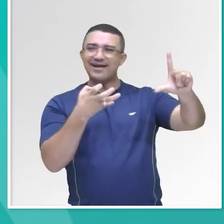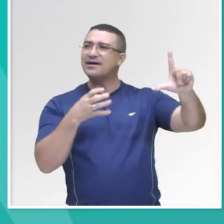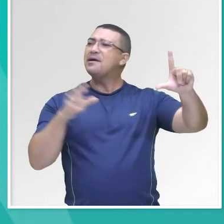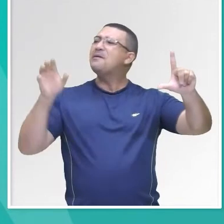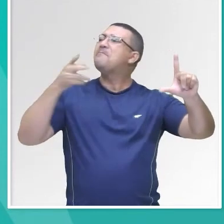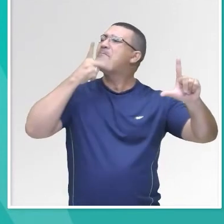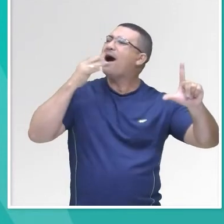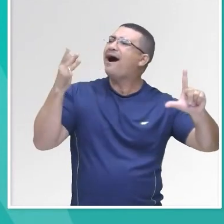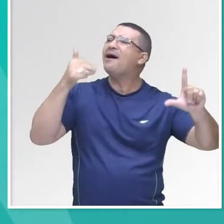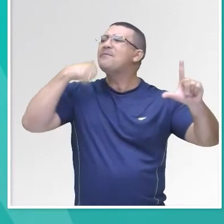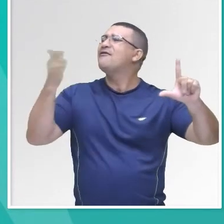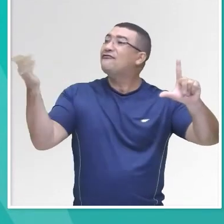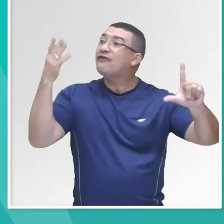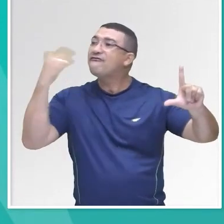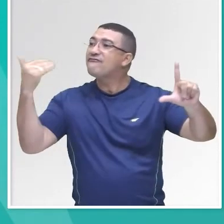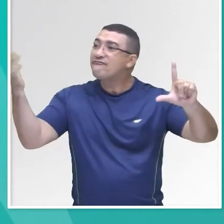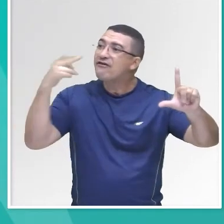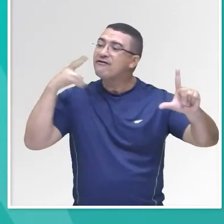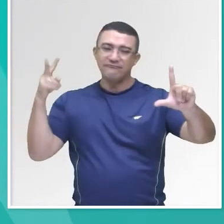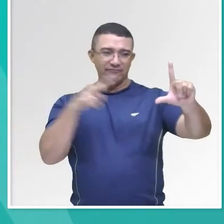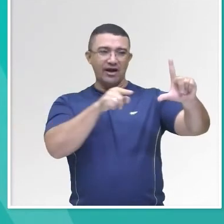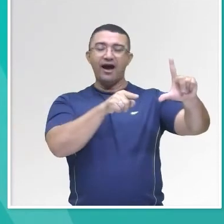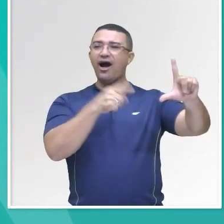ele fala aqui no argumento 2,